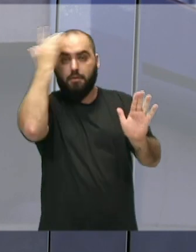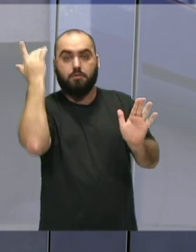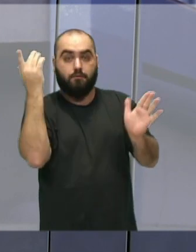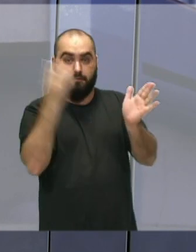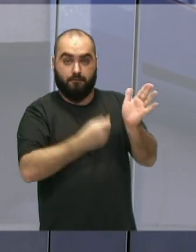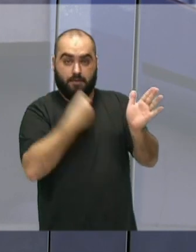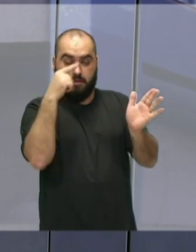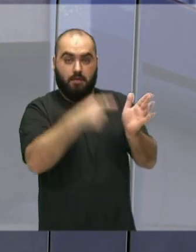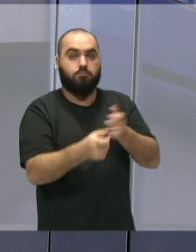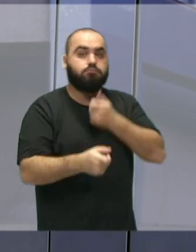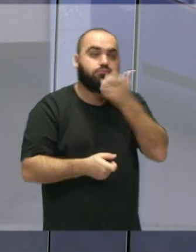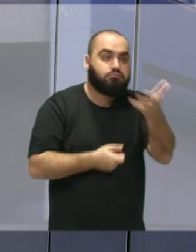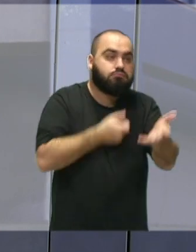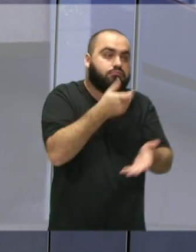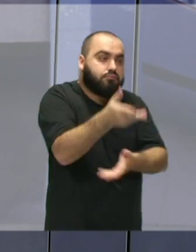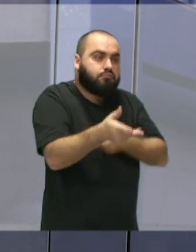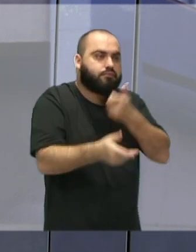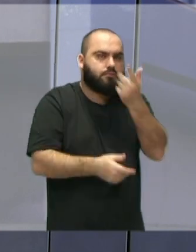vieram aqui depor não